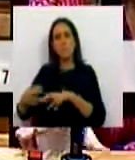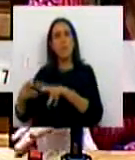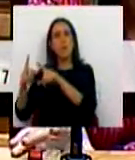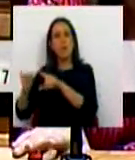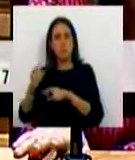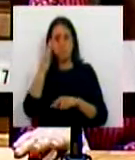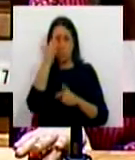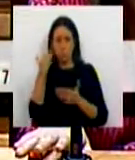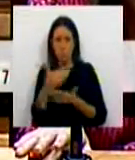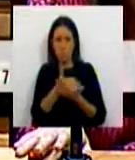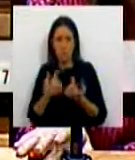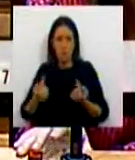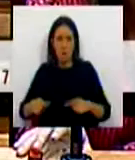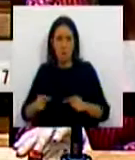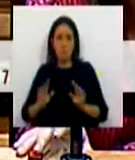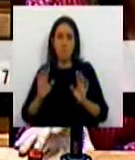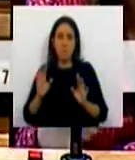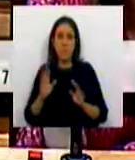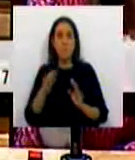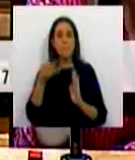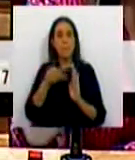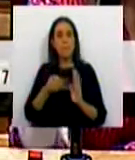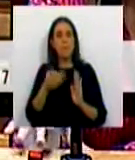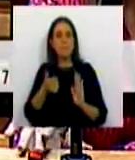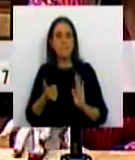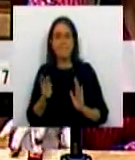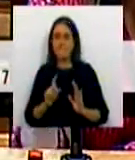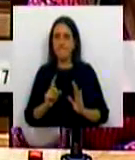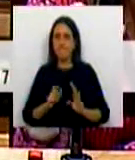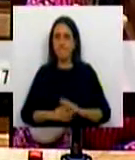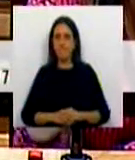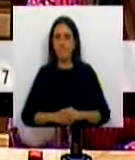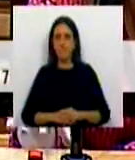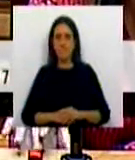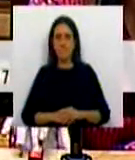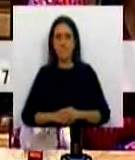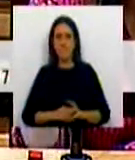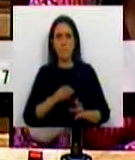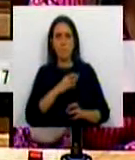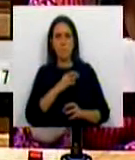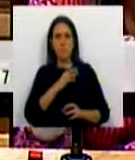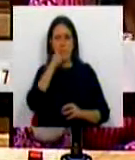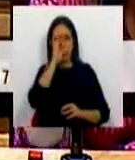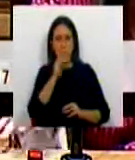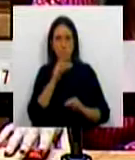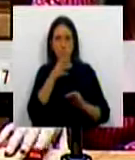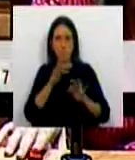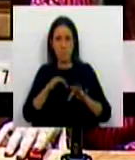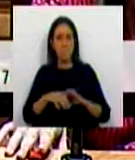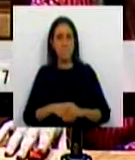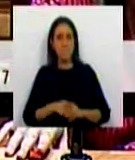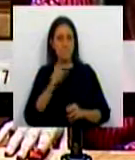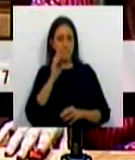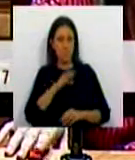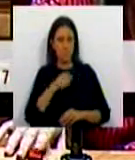há números, eles não são usados como deve ser. Senhor Ministro, e para terminar... Estou a terminar, Senhora